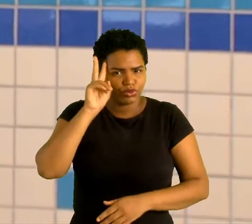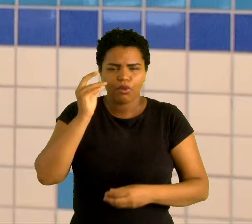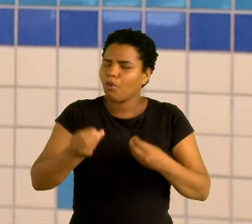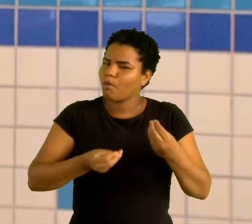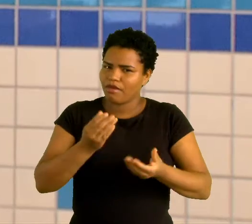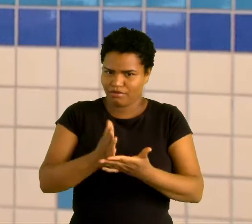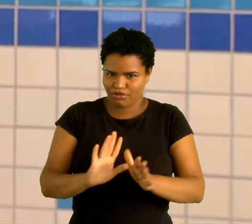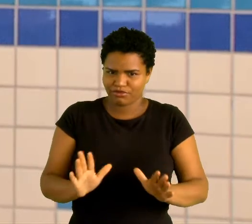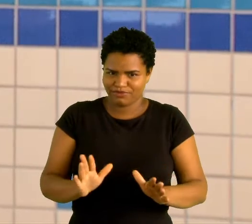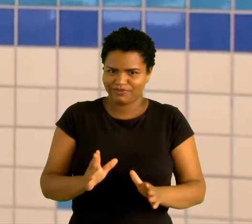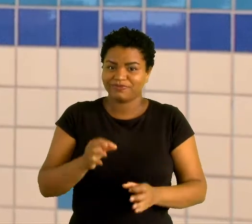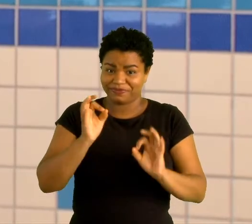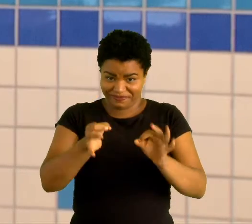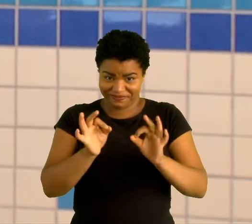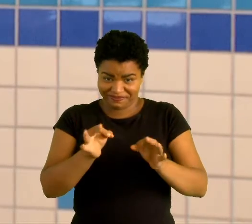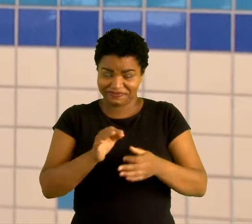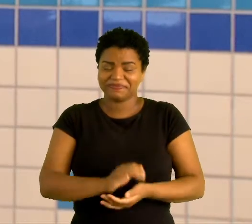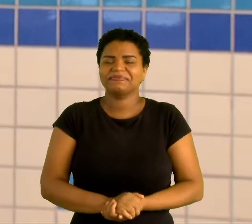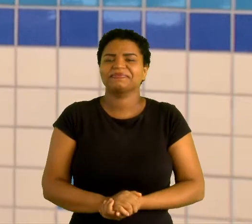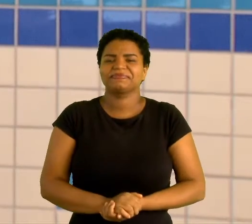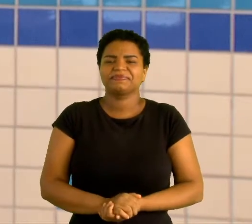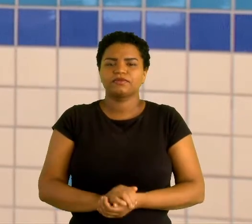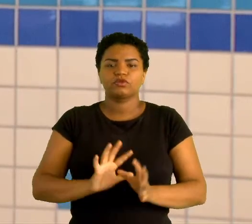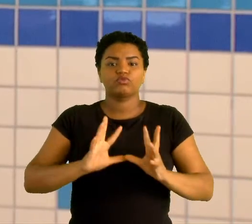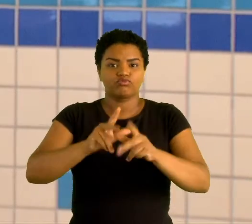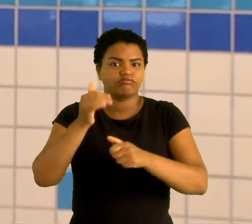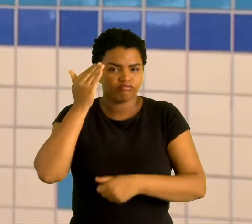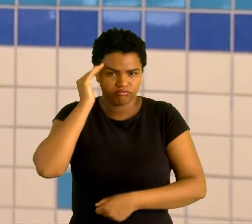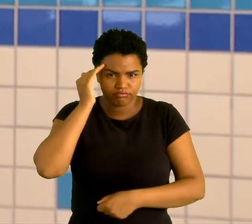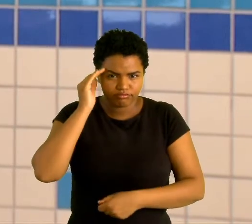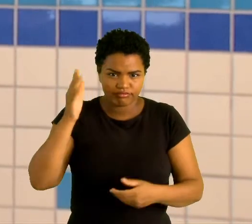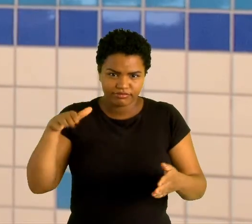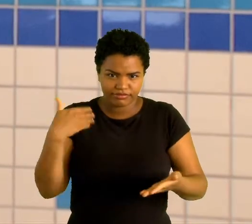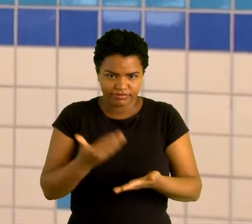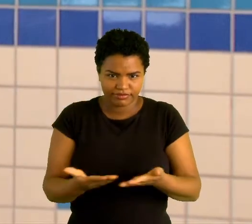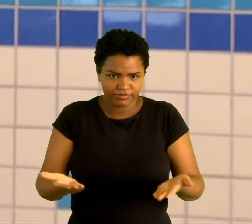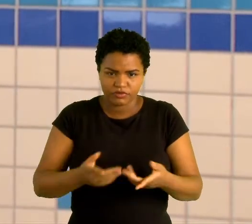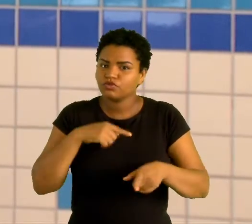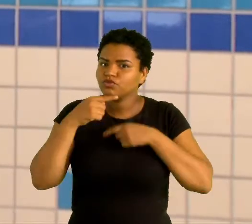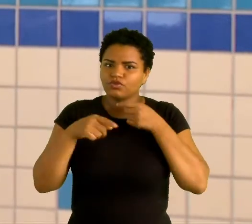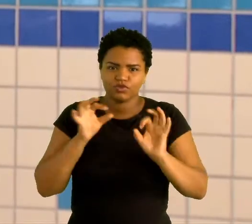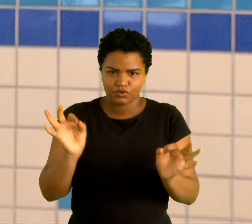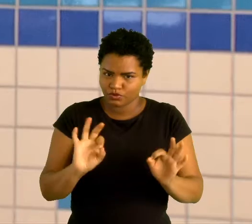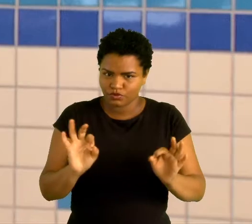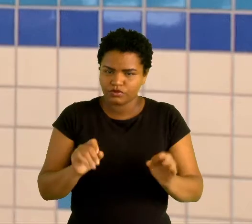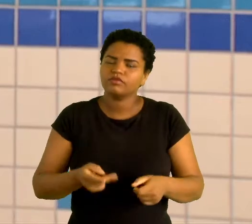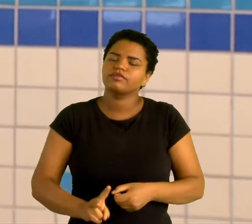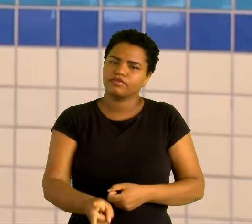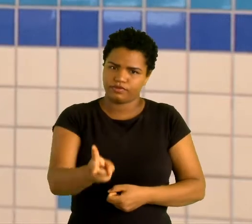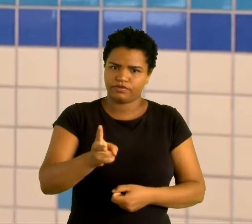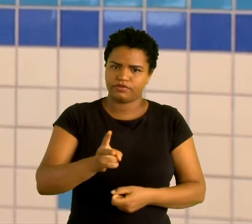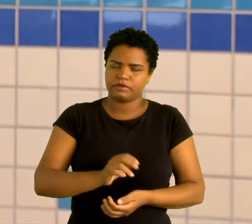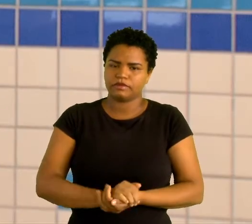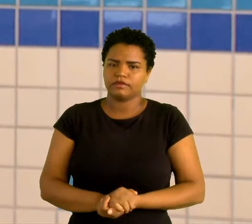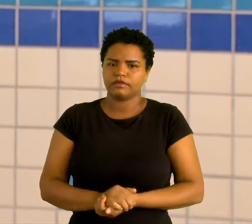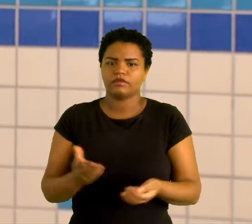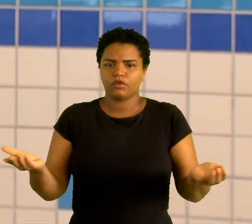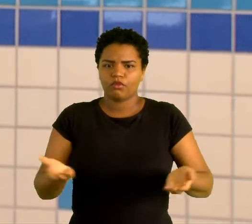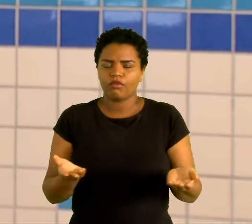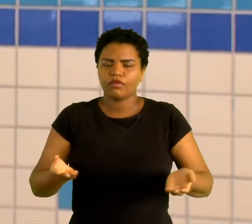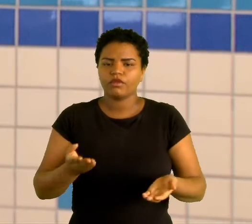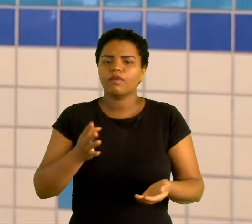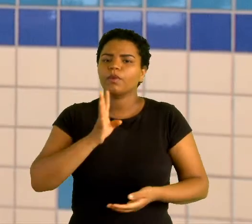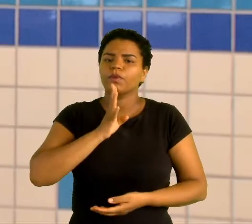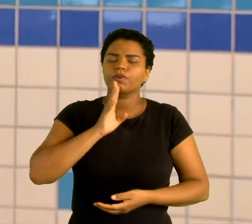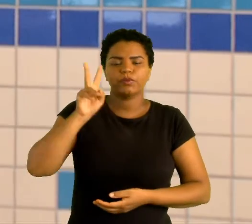história. Certinho? Tudo entendido até agora? Nenhuma dúvida? Então vamos dar continuidade? Hoje nós vamos conhecer uma